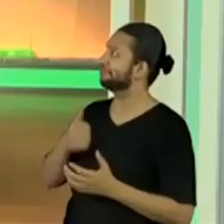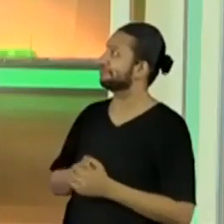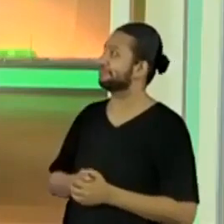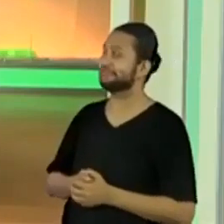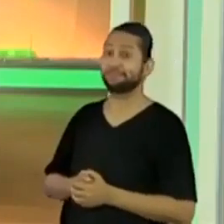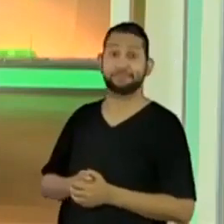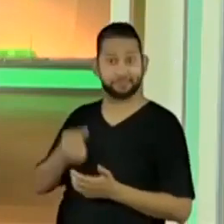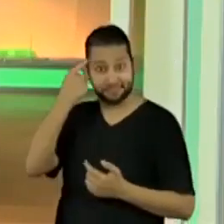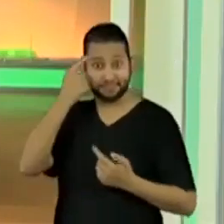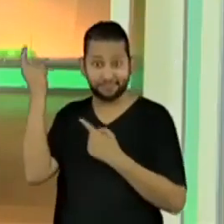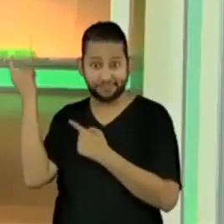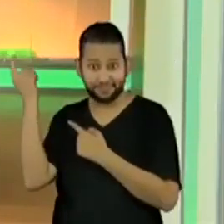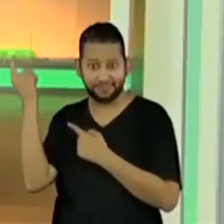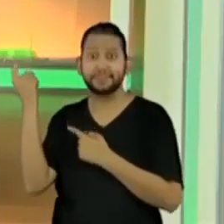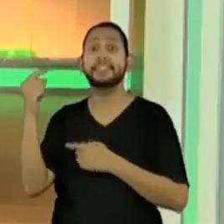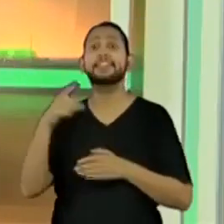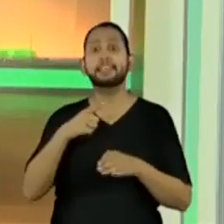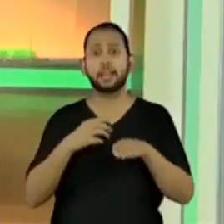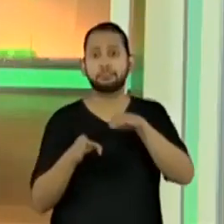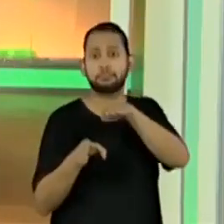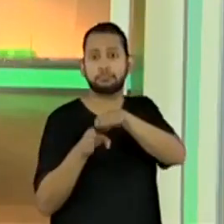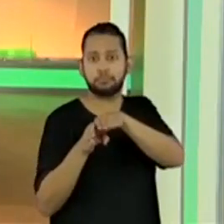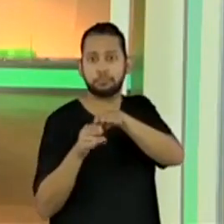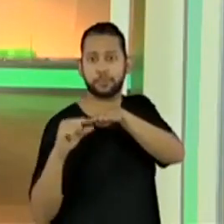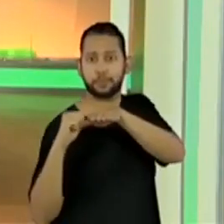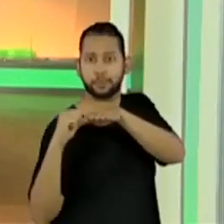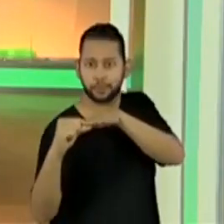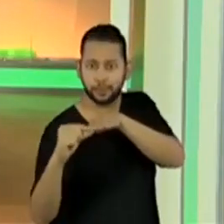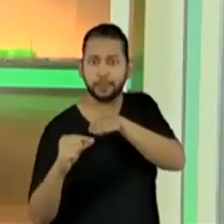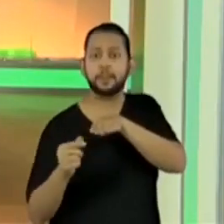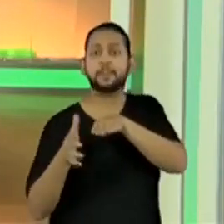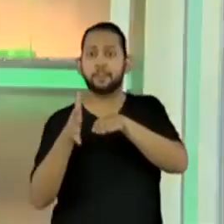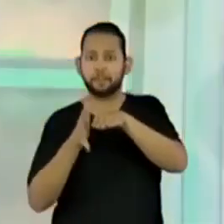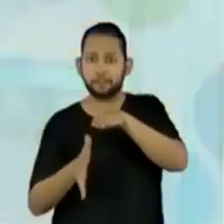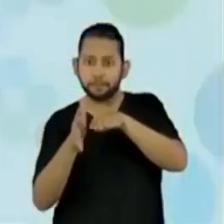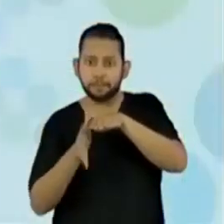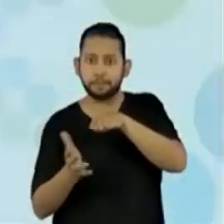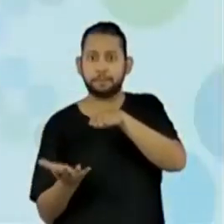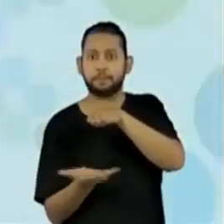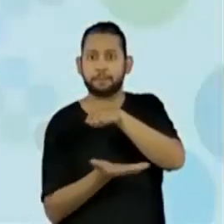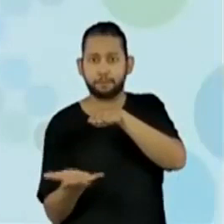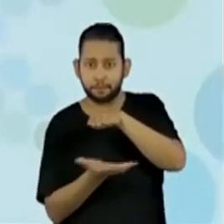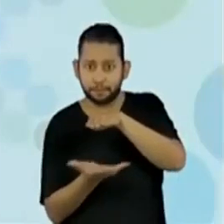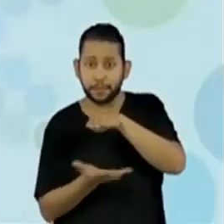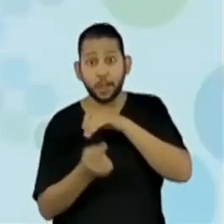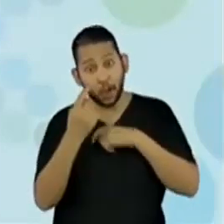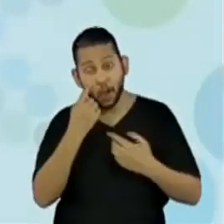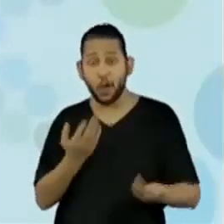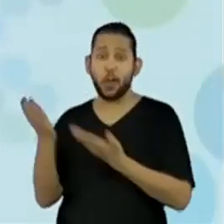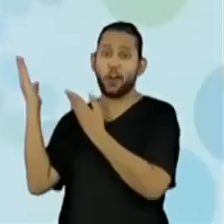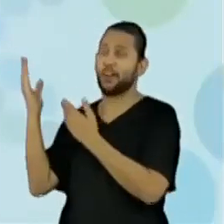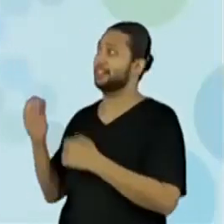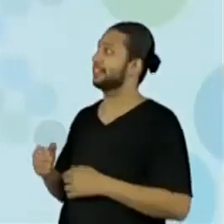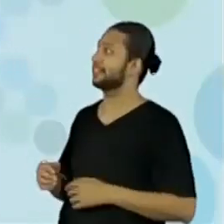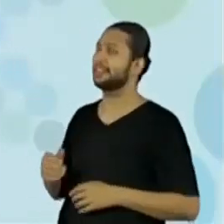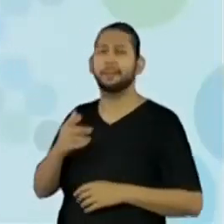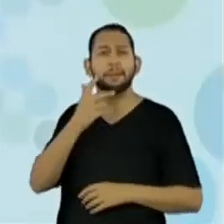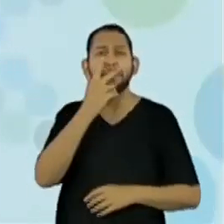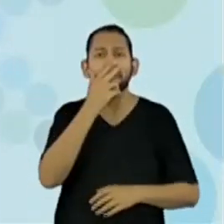Vamos pensar então nas faces, arestas e vértices. Então, aqui eu tenho o cubo, só que ele